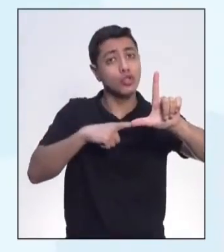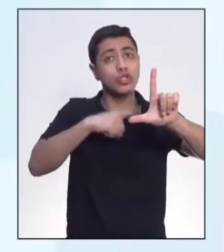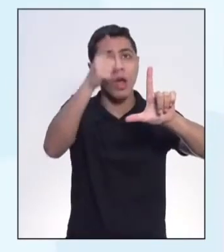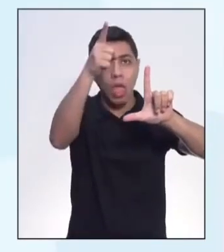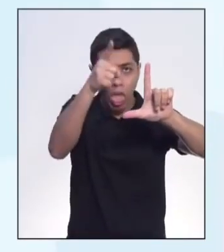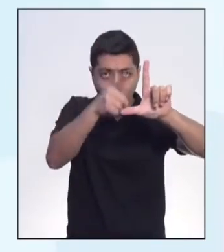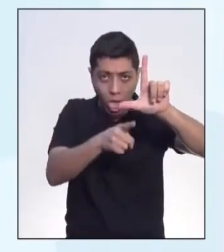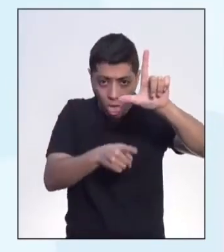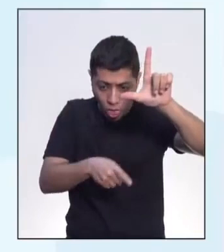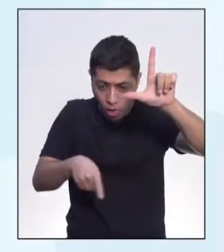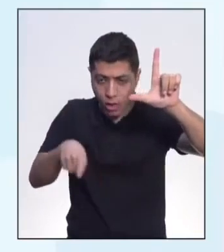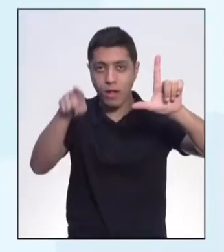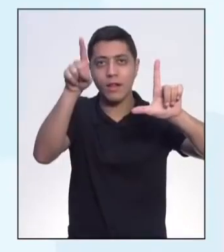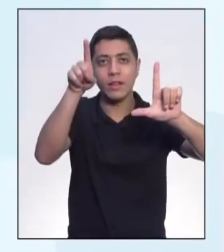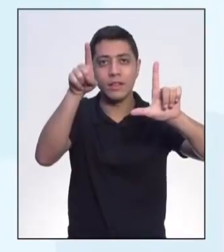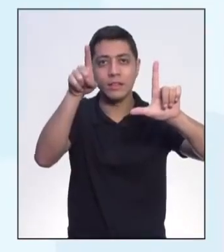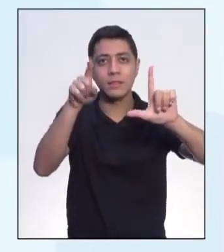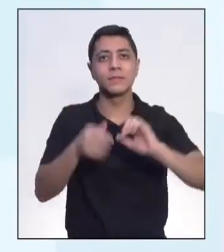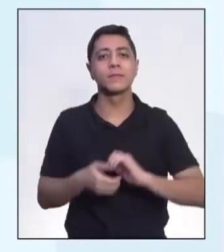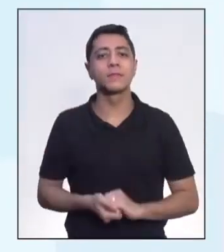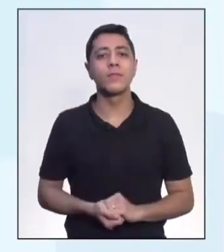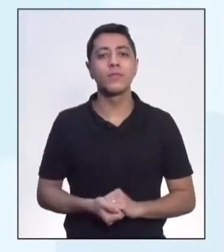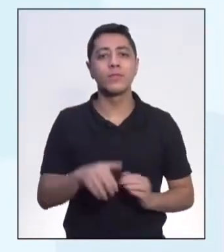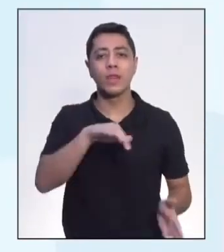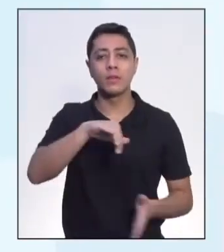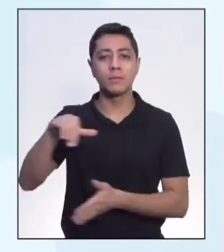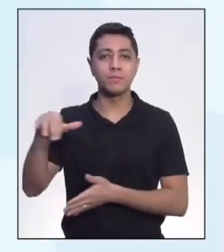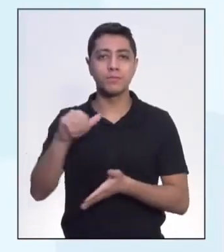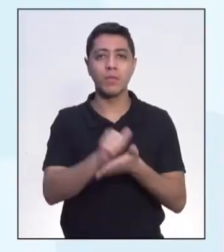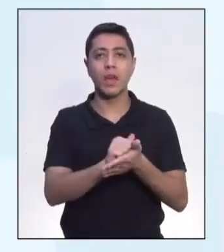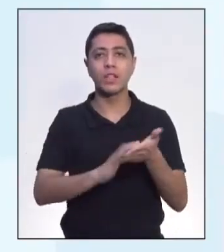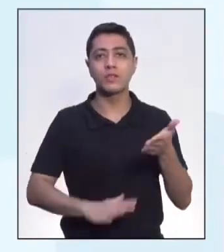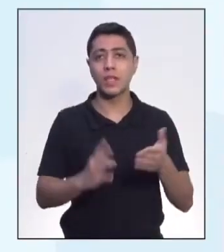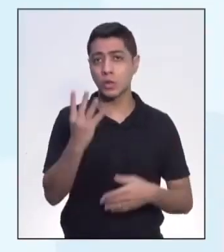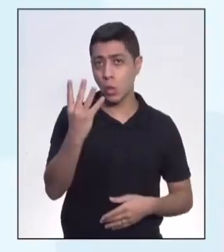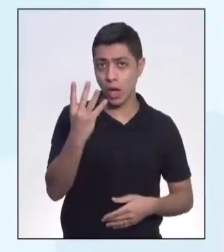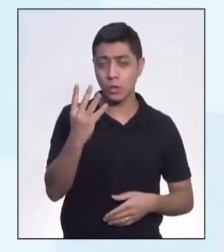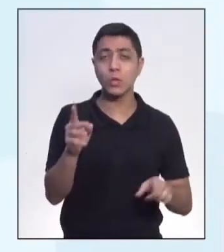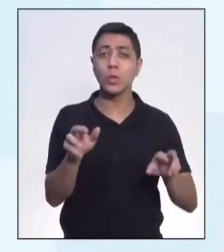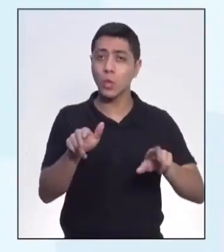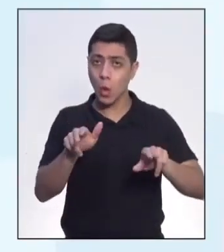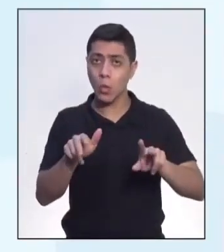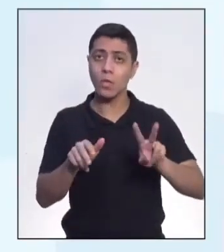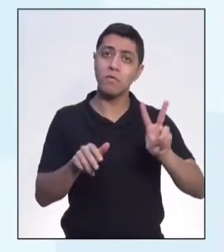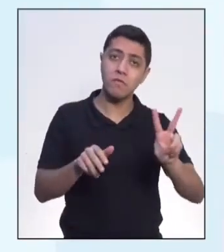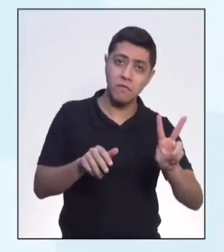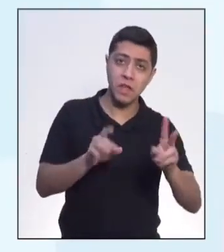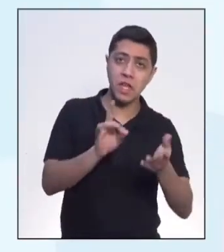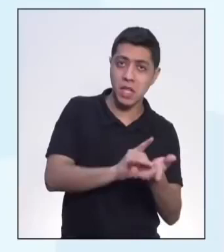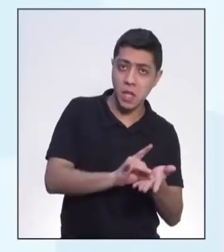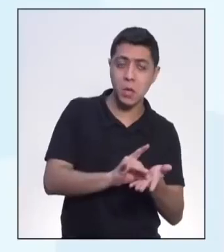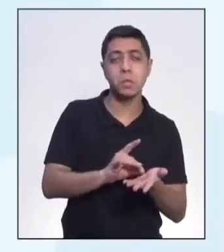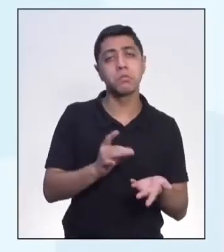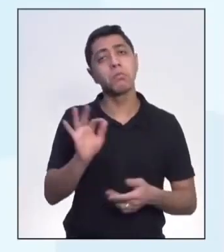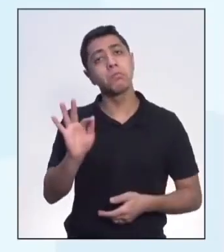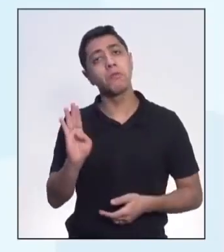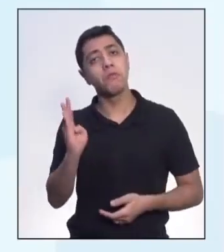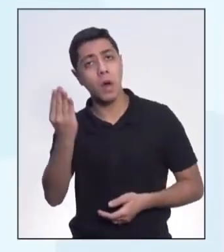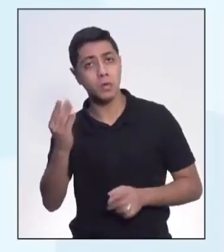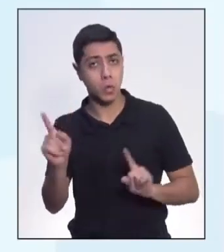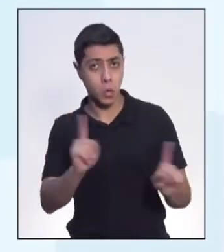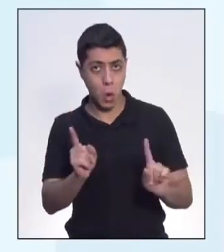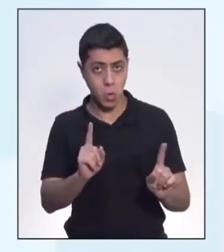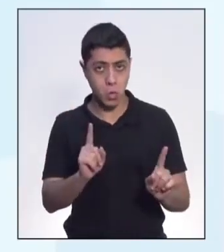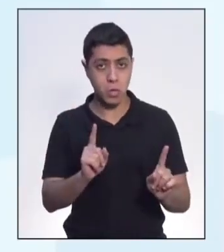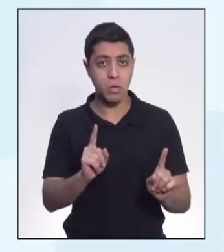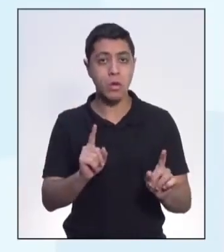tela para mim. Também é verdadeiro ou falso, agora você vai analisar e vai falar se é verdadeiro ou falso, tá bom? Se for verdadeiro, falso,